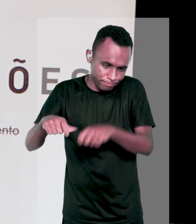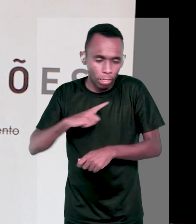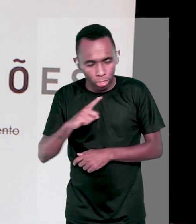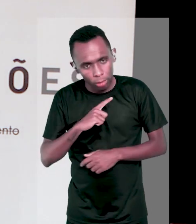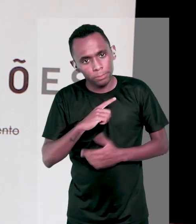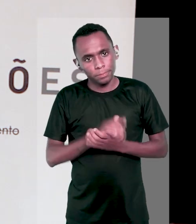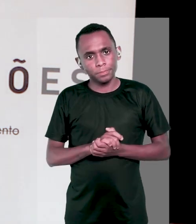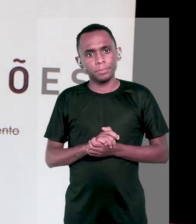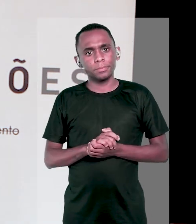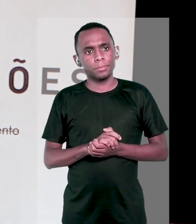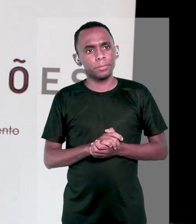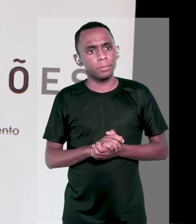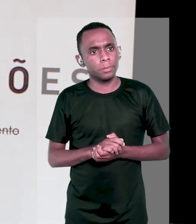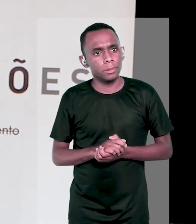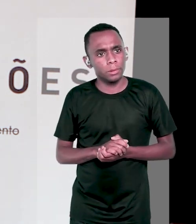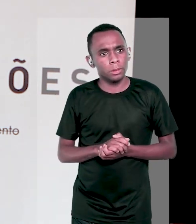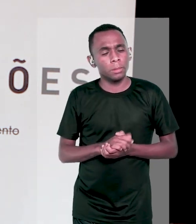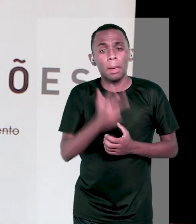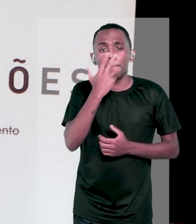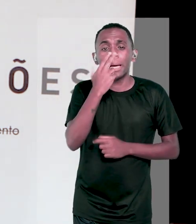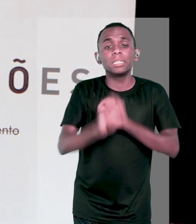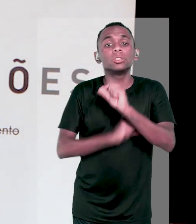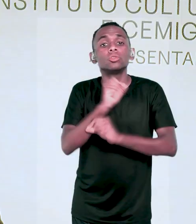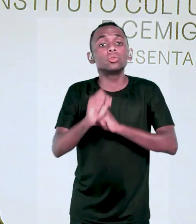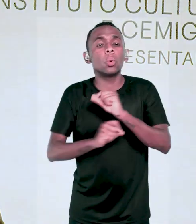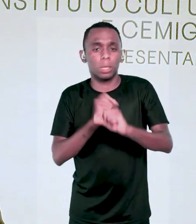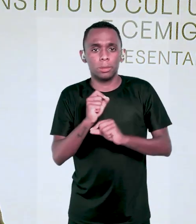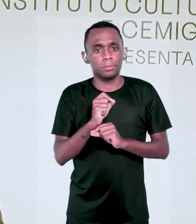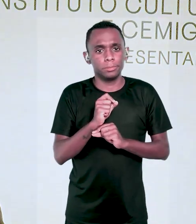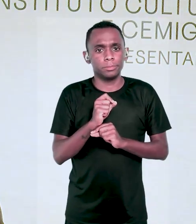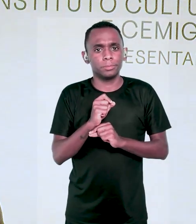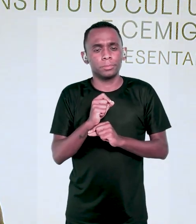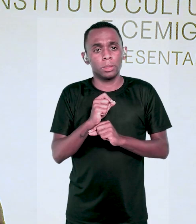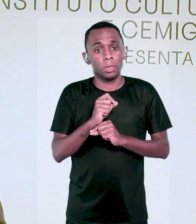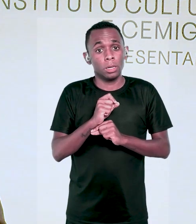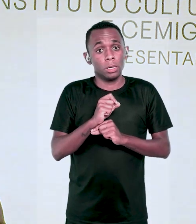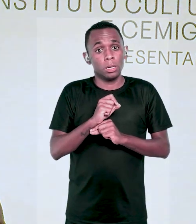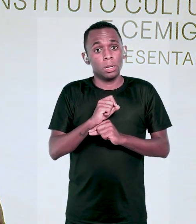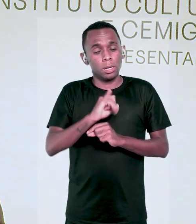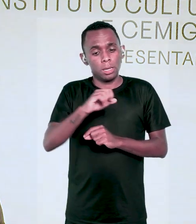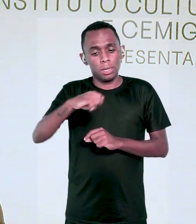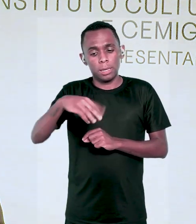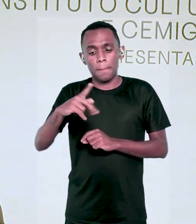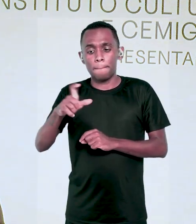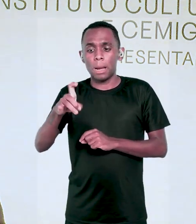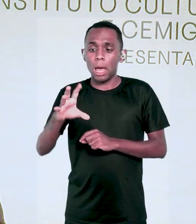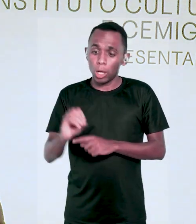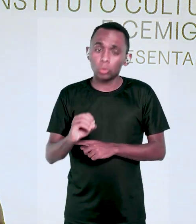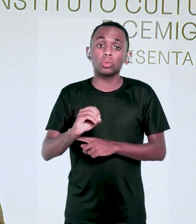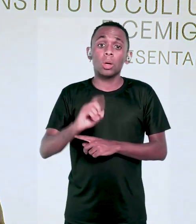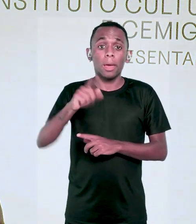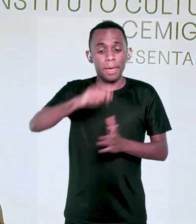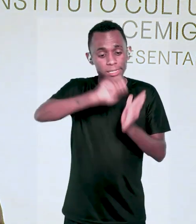fundamental de meios me parece muito significativo que o pensador do implexo